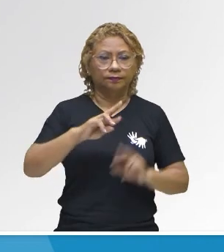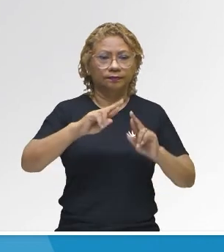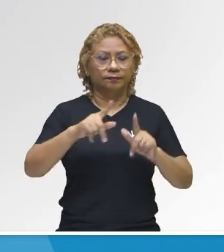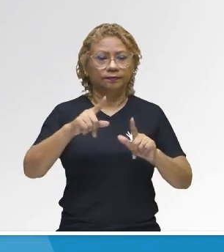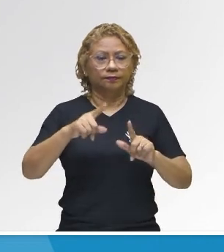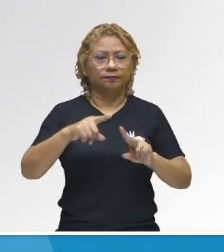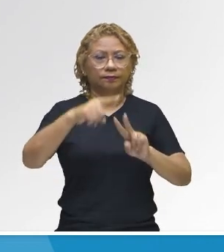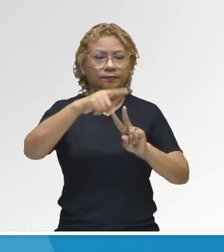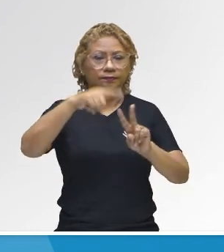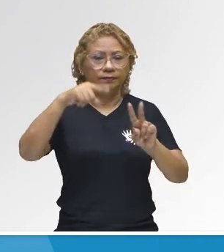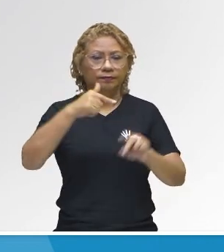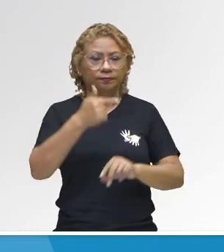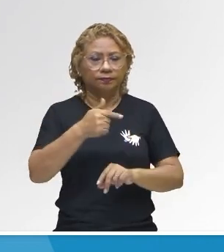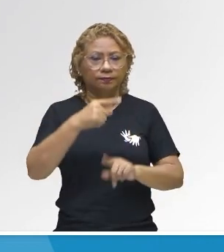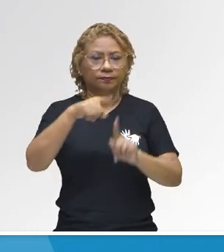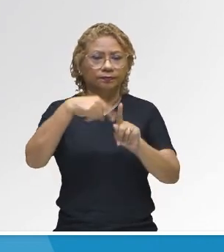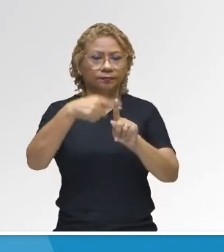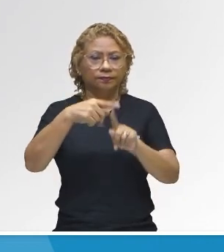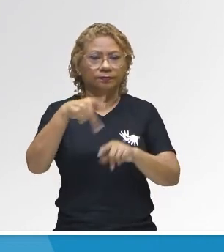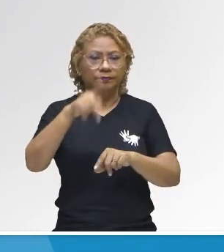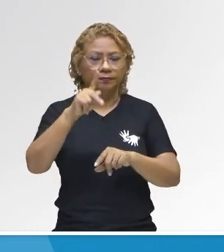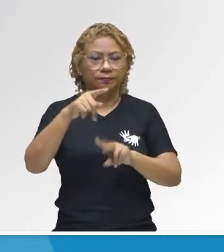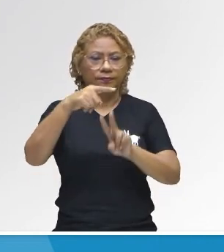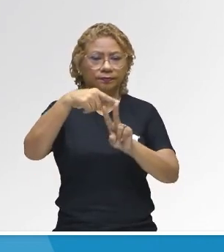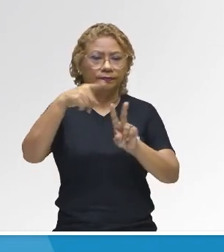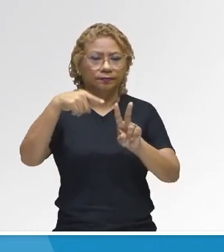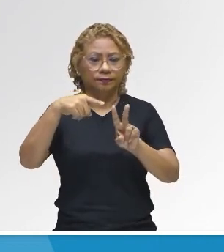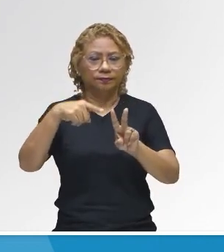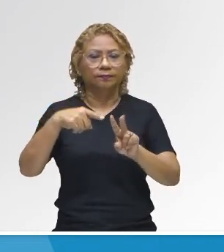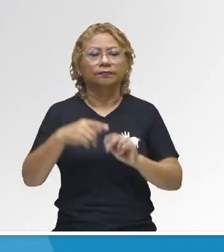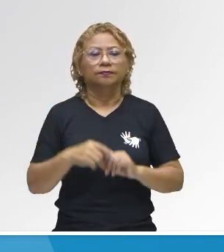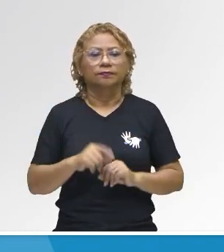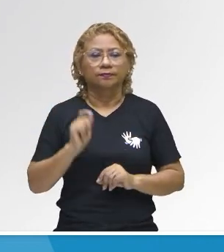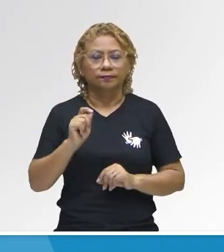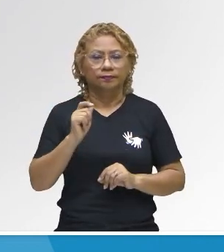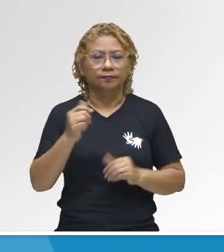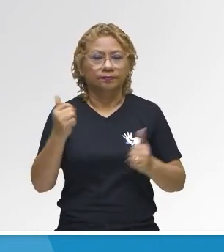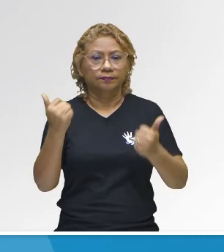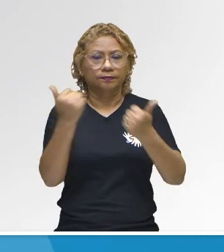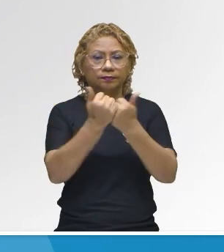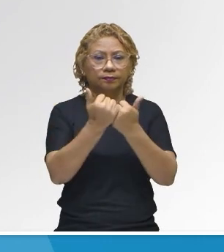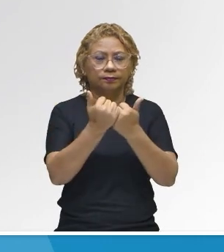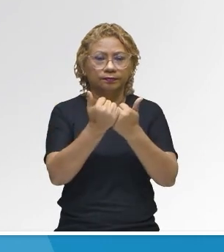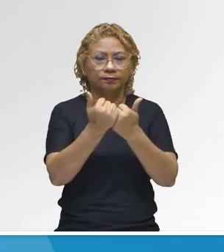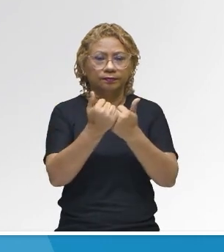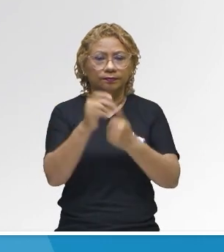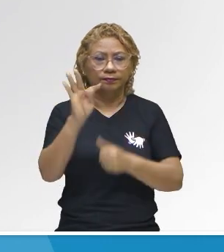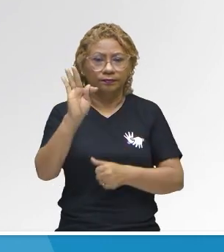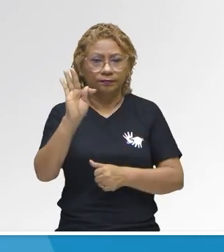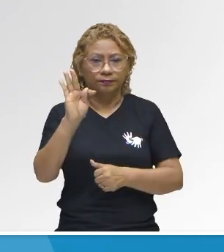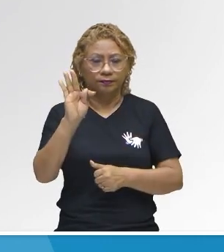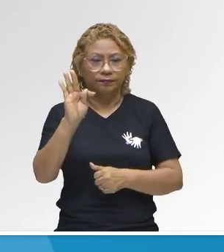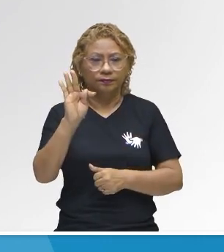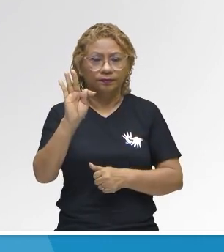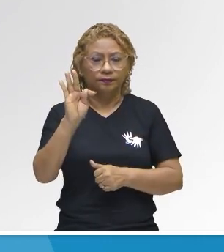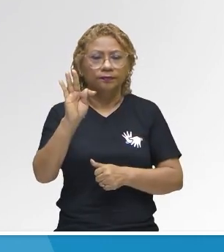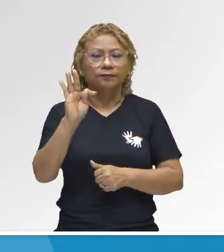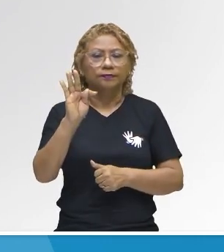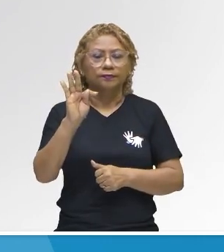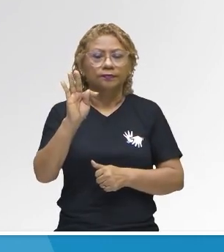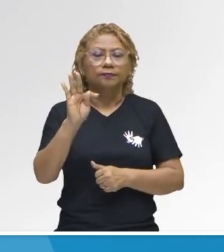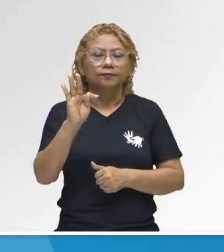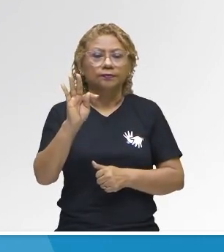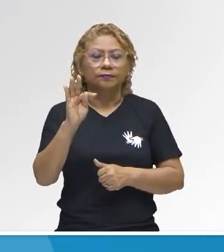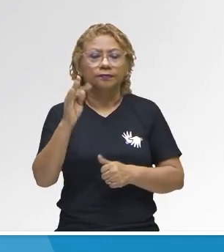de π sobre 2 mais kπ, no lugar do t a gente vai pôr o 2x, então vamos ter 2x diferente